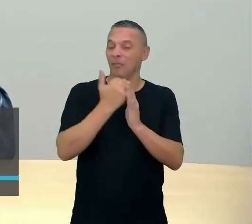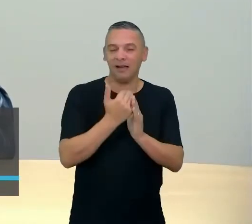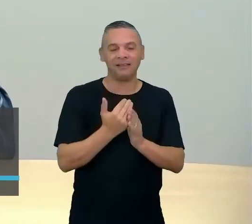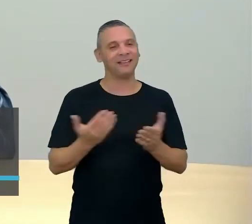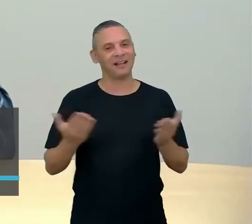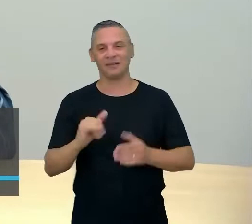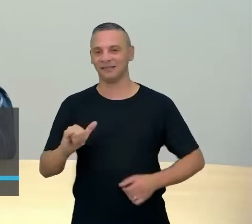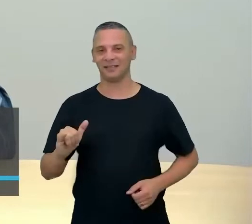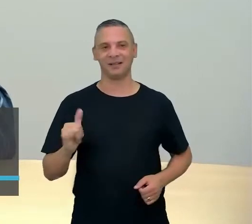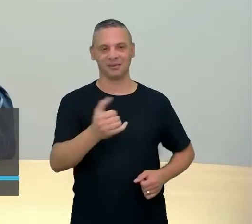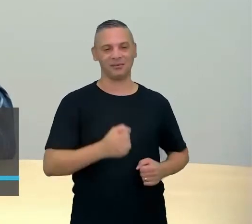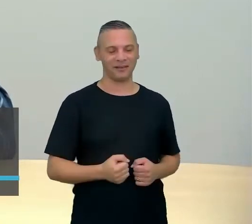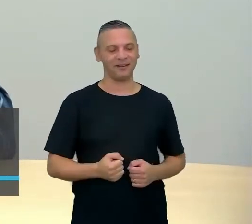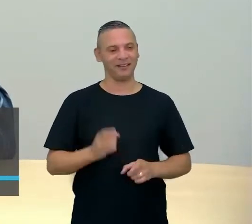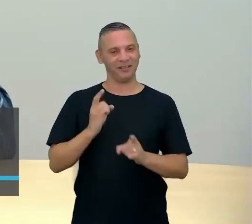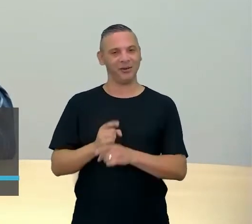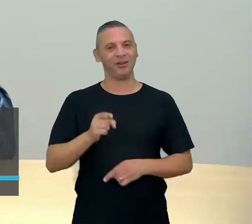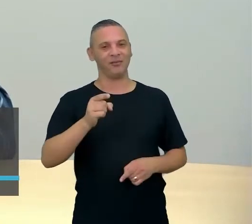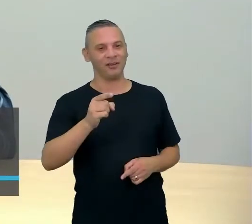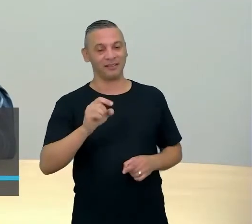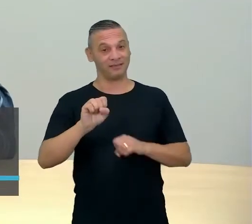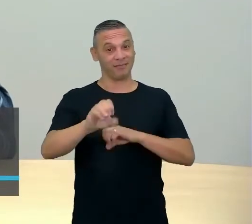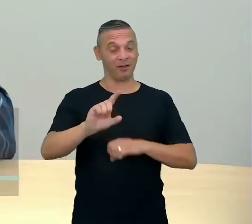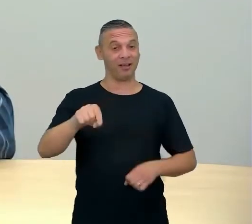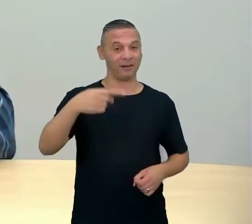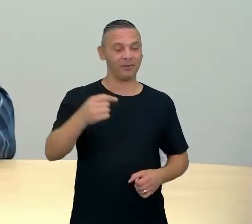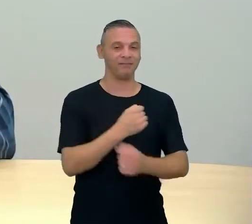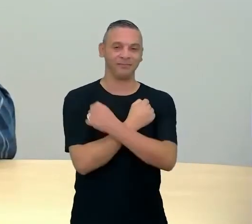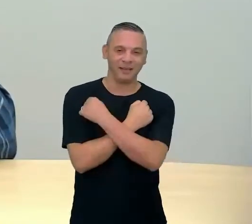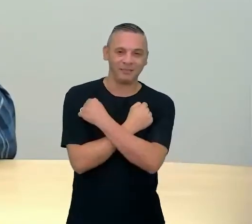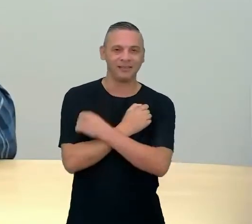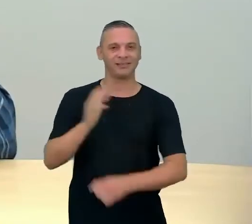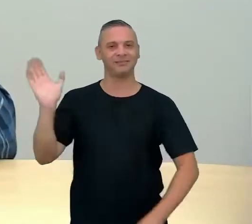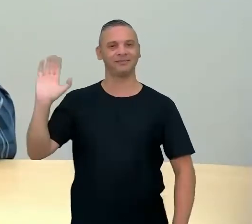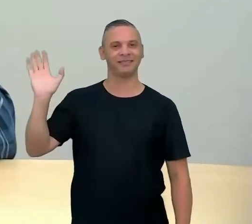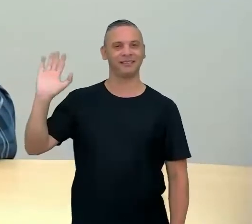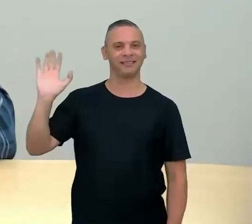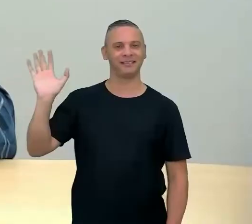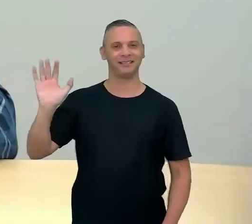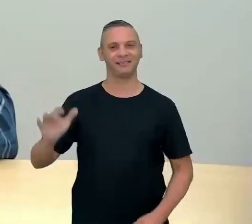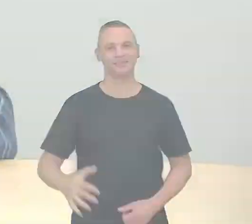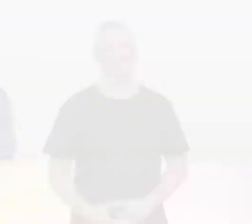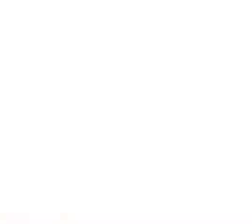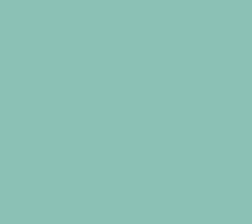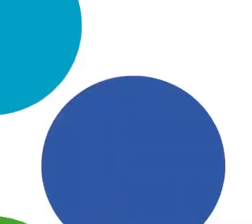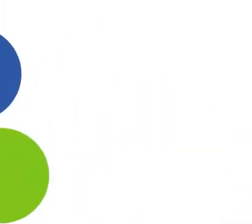momento ideal. Eu espero vocês na nossa próxima aula. Um abraço e até mais. Tchau, tchau, pessoal!